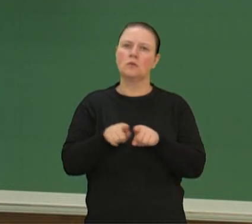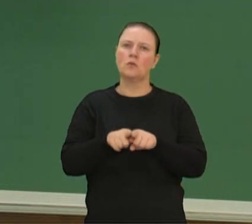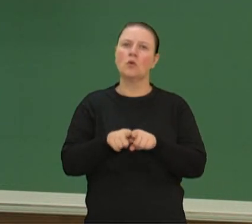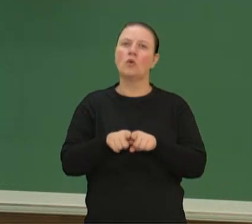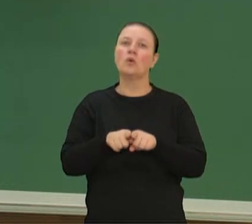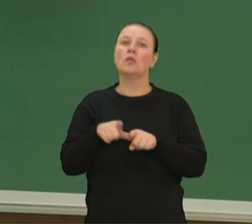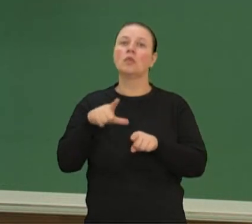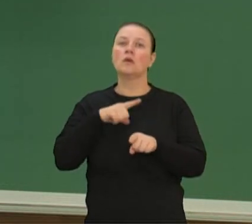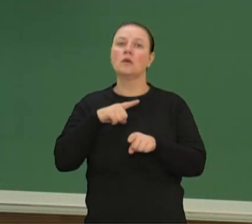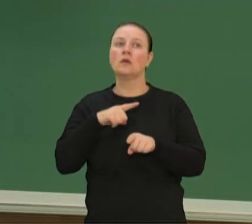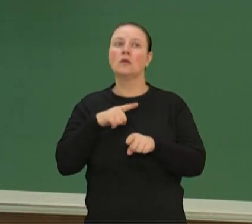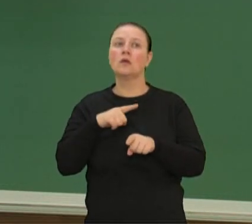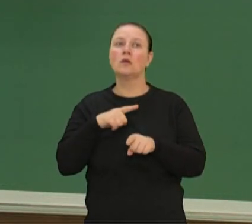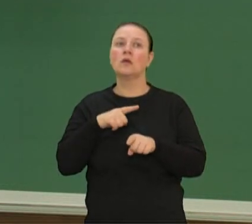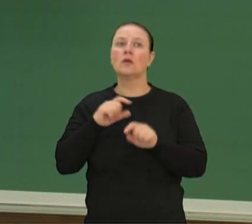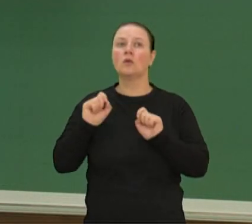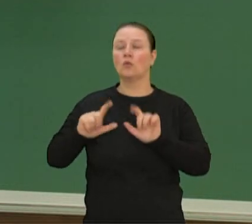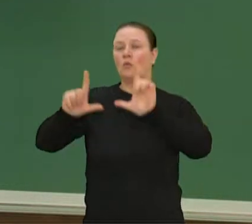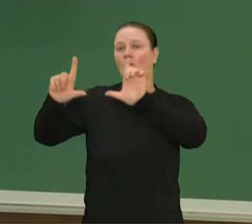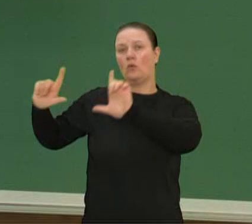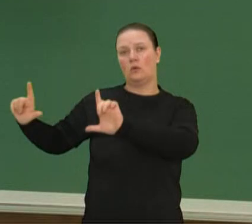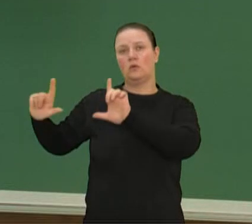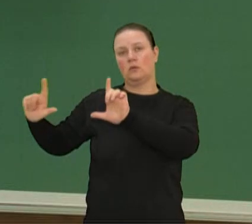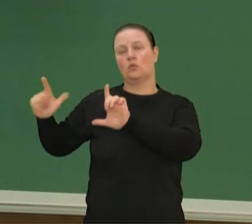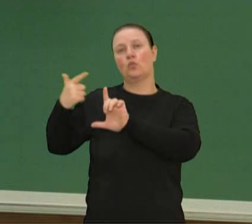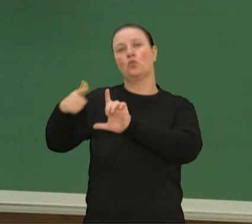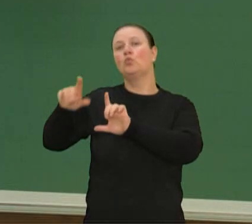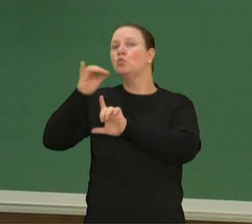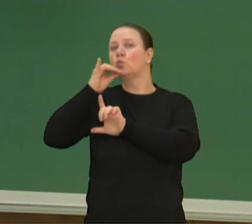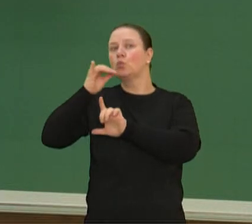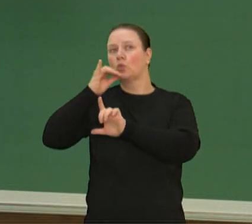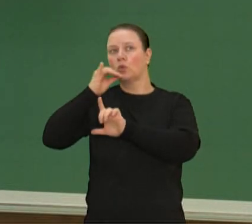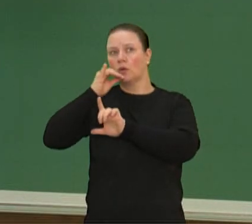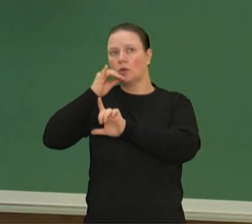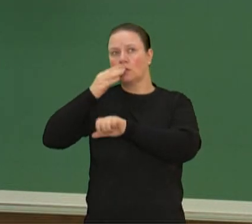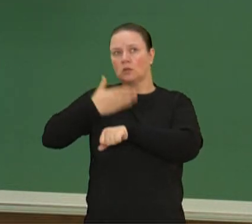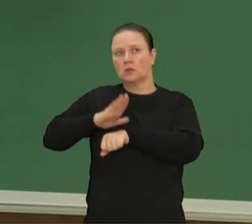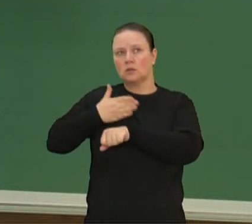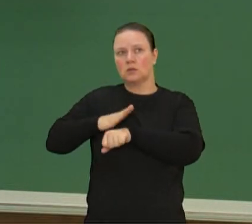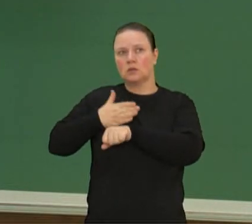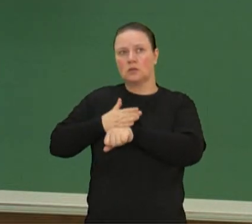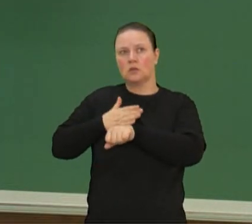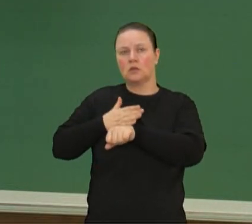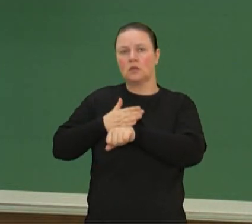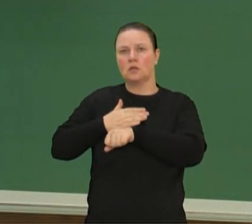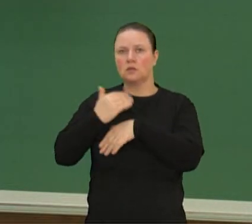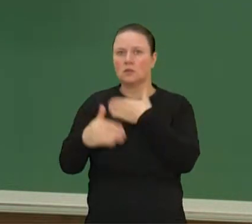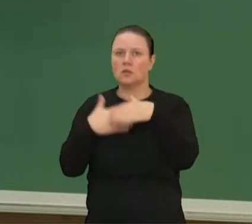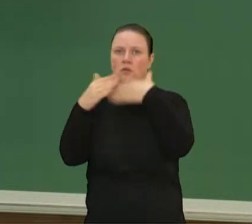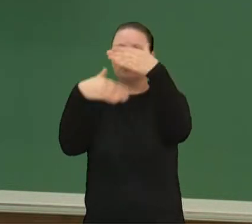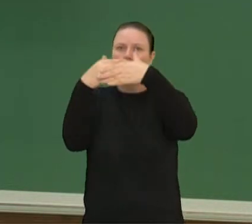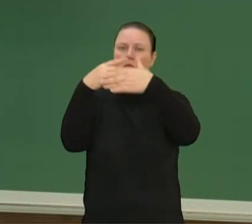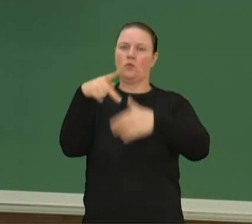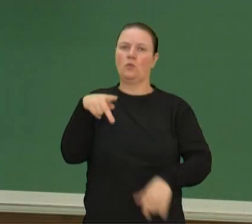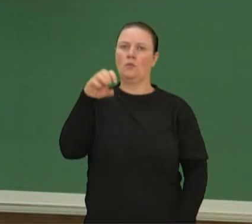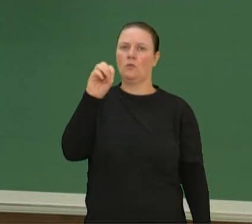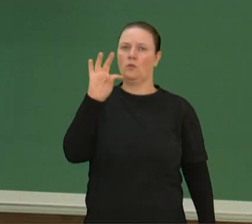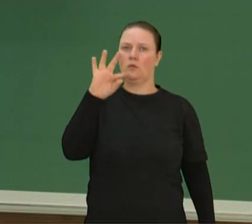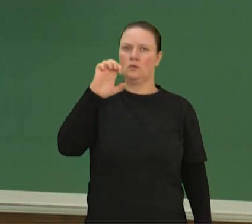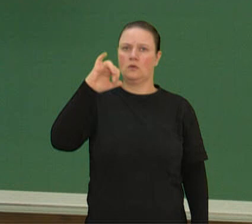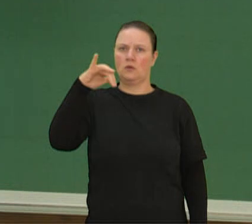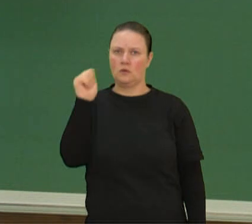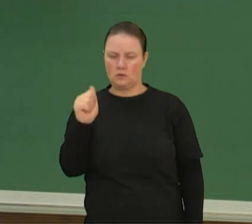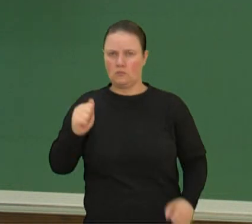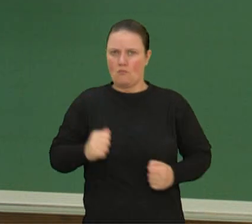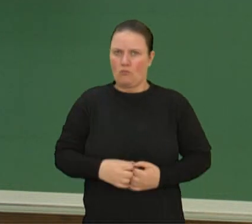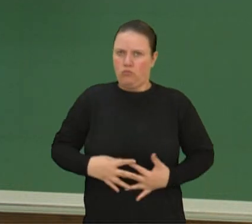sem carga. E o GIF do lado direito, nós temos um exemplo aí de treinamento para desenvolver a potência muscular.